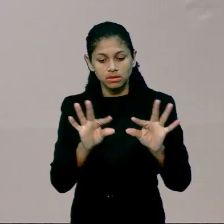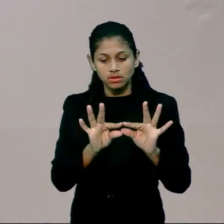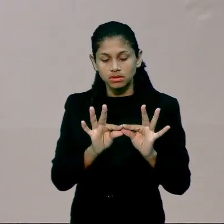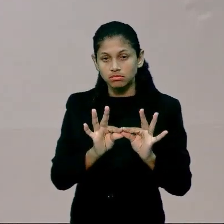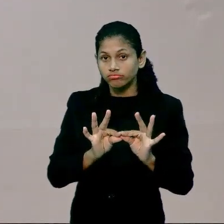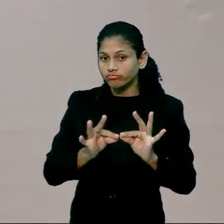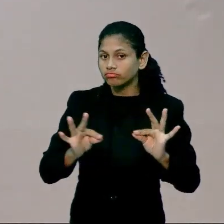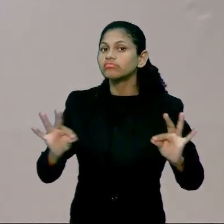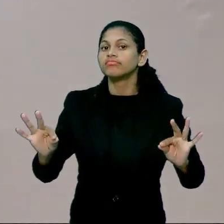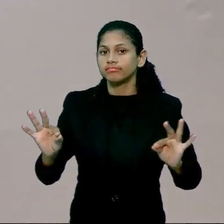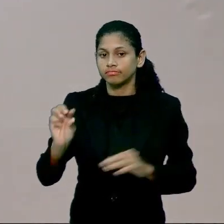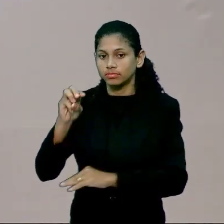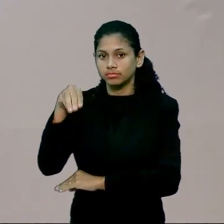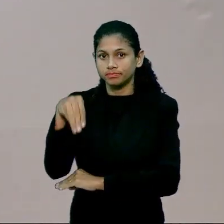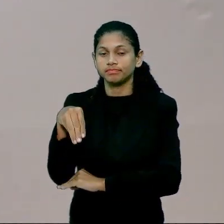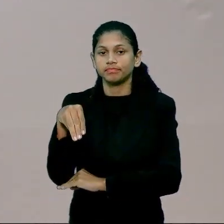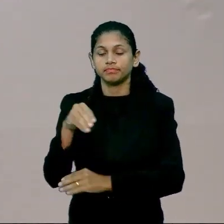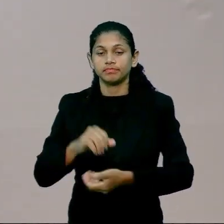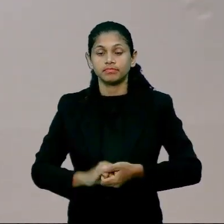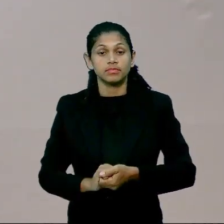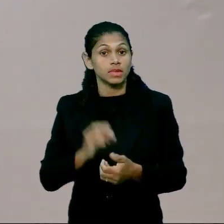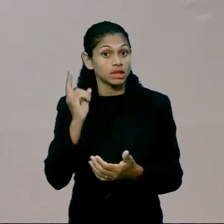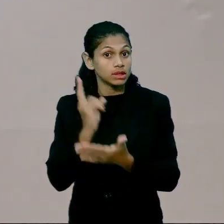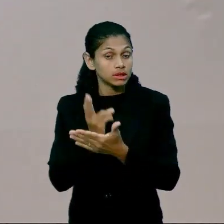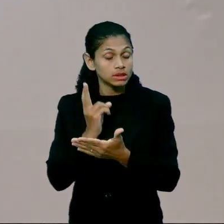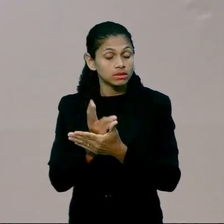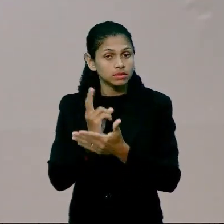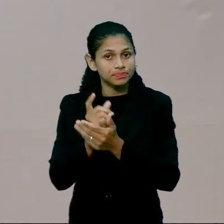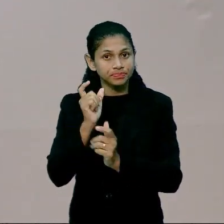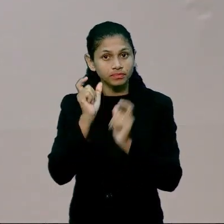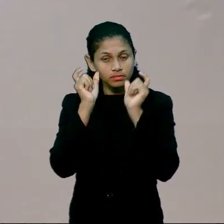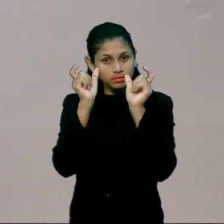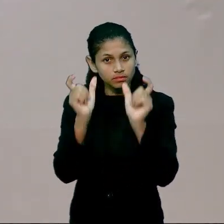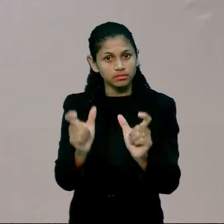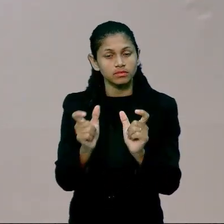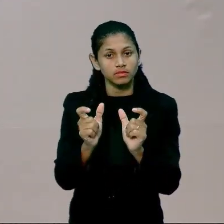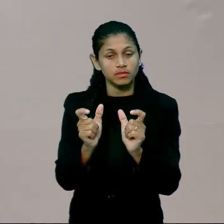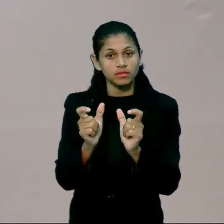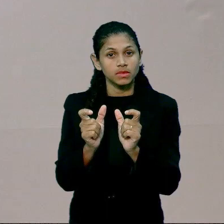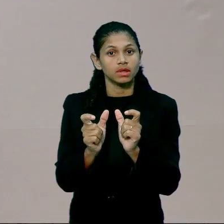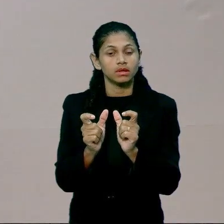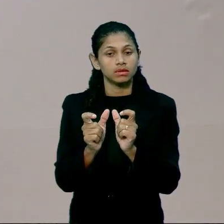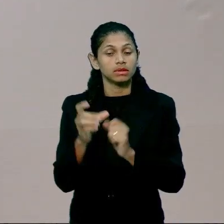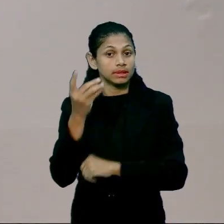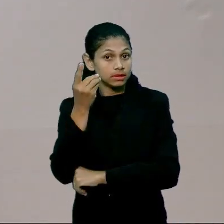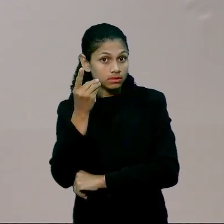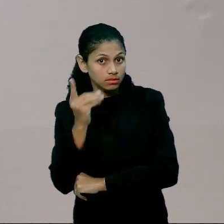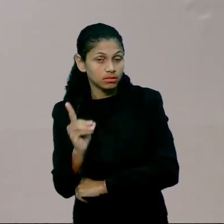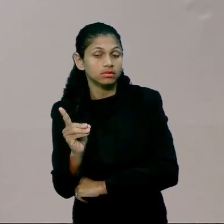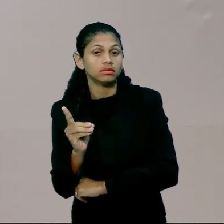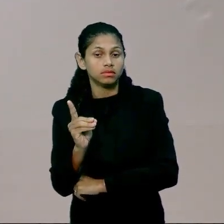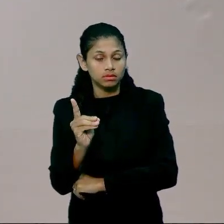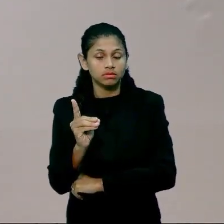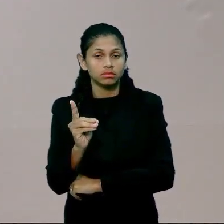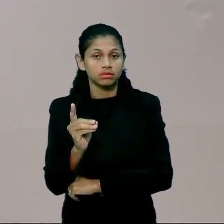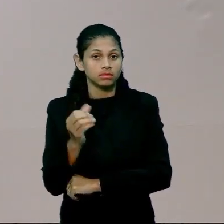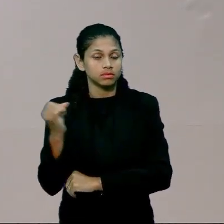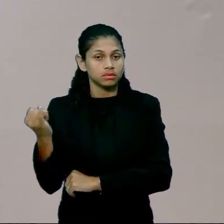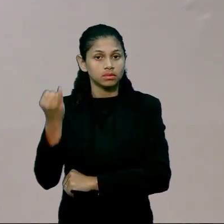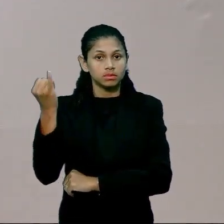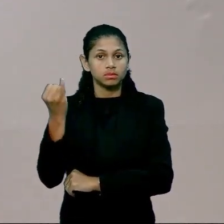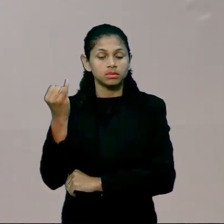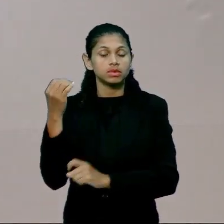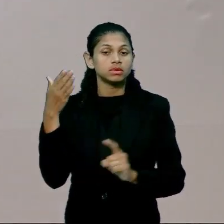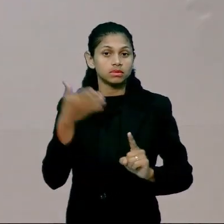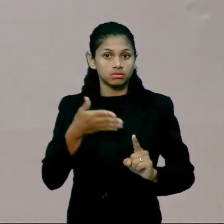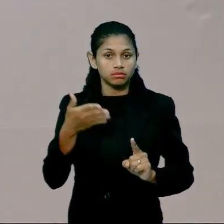olhar tá as datas e a quantidade do que nós estamos referindo aí nesse caso a gente vai se